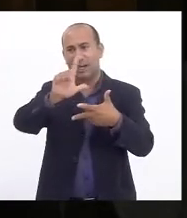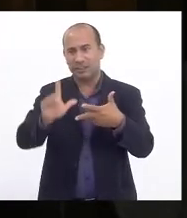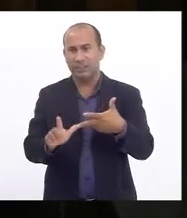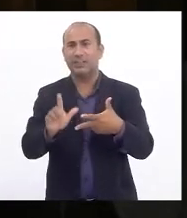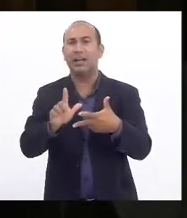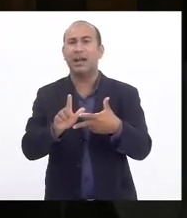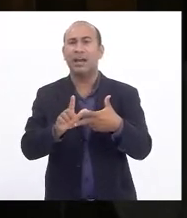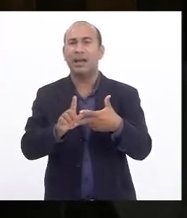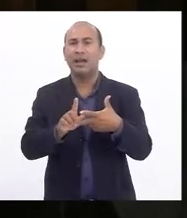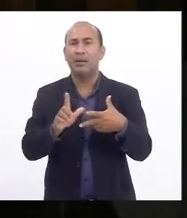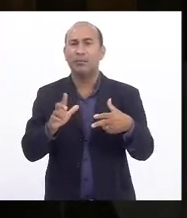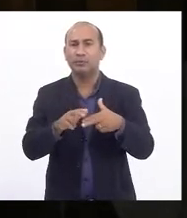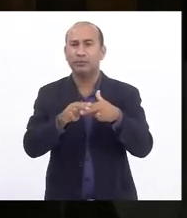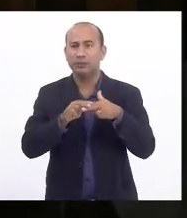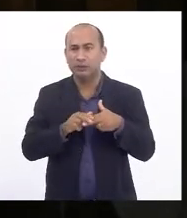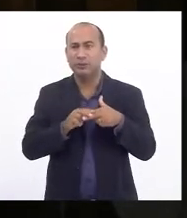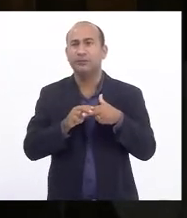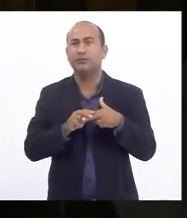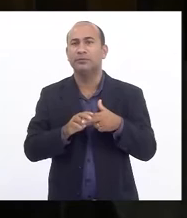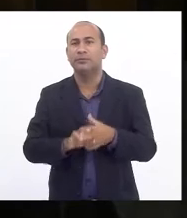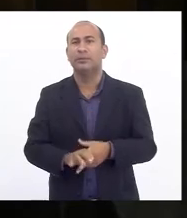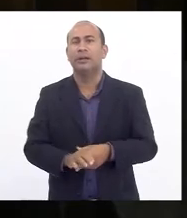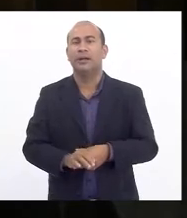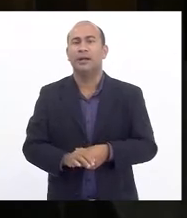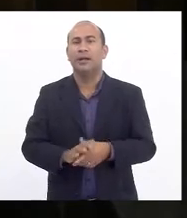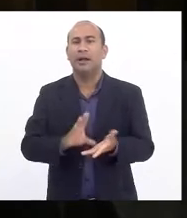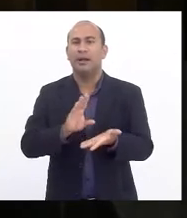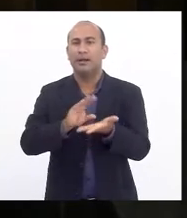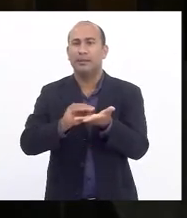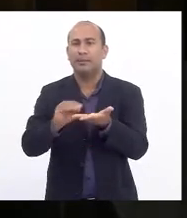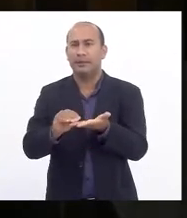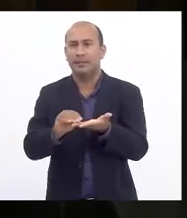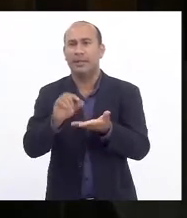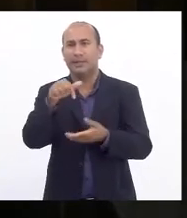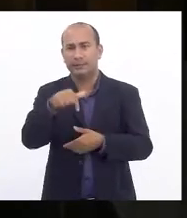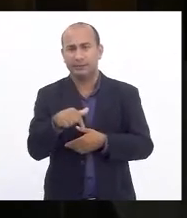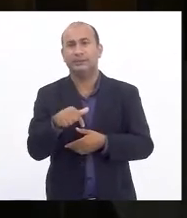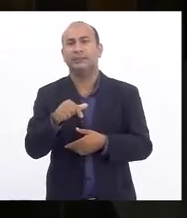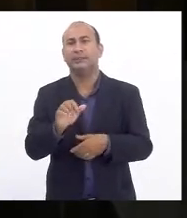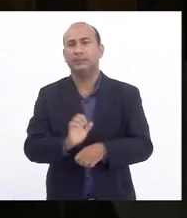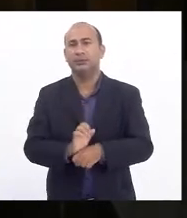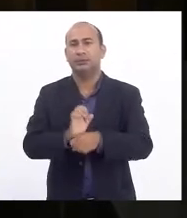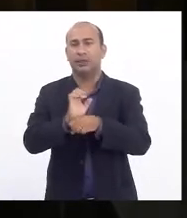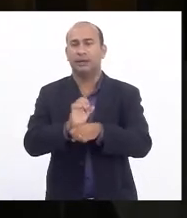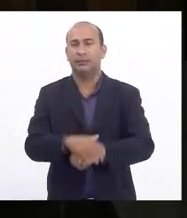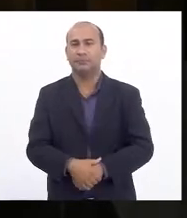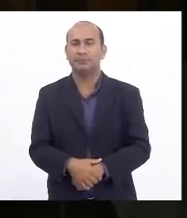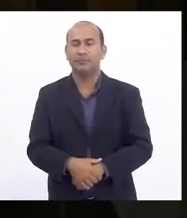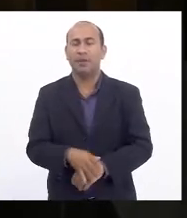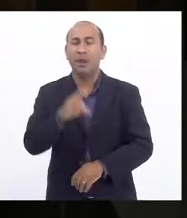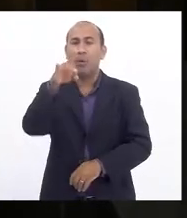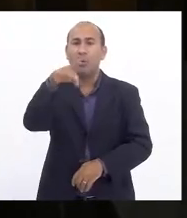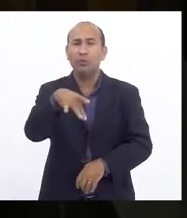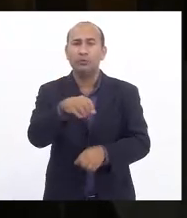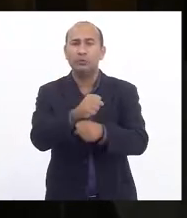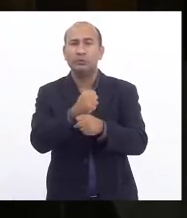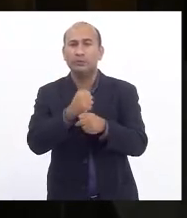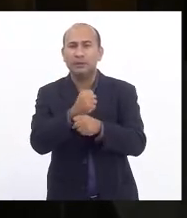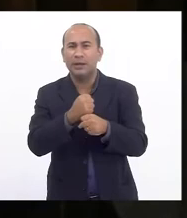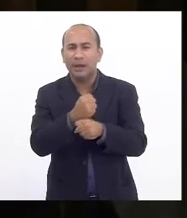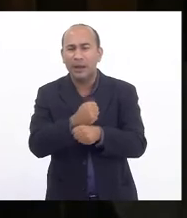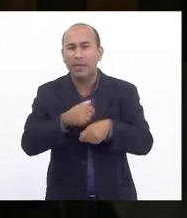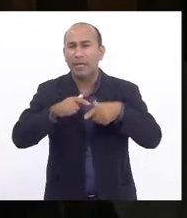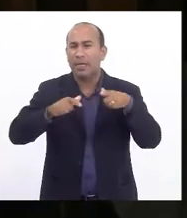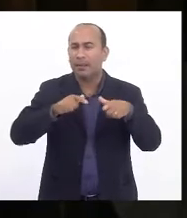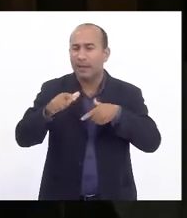de decisão de emendas de construção de um orçamento de um está nesses últimos anos a gente fez questão de trabalho